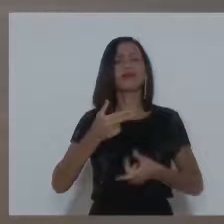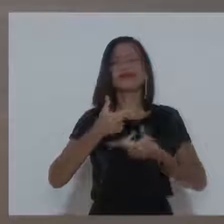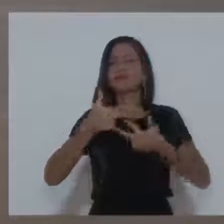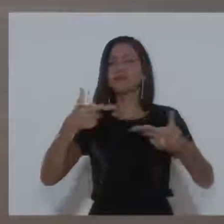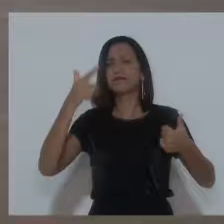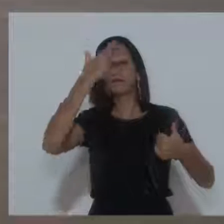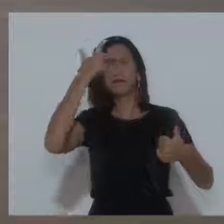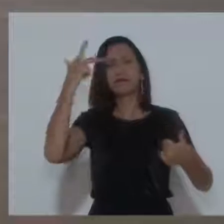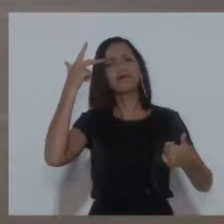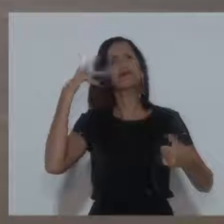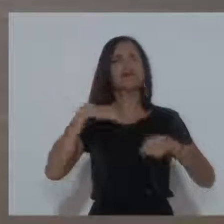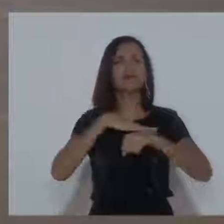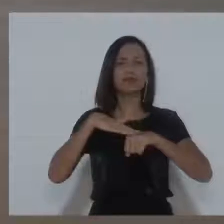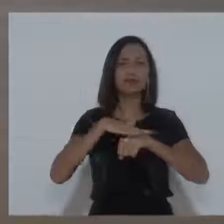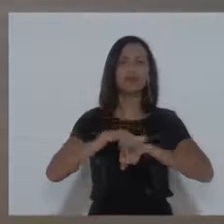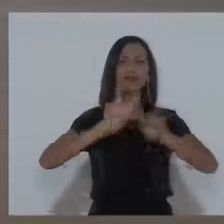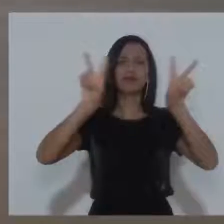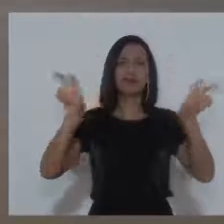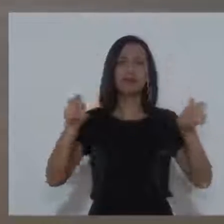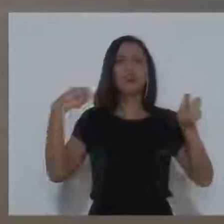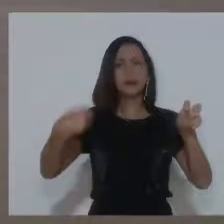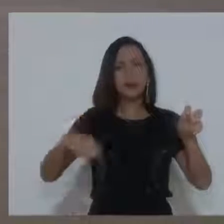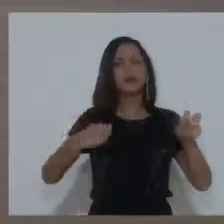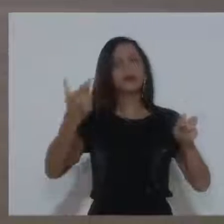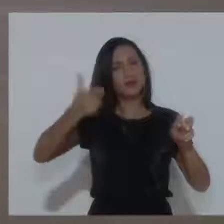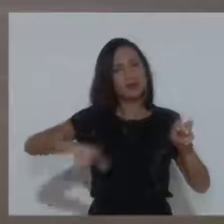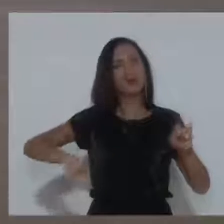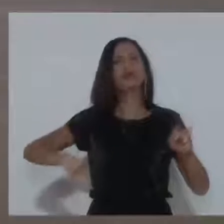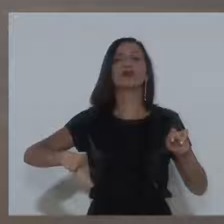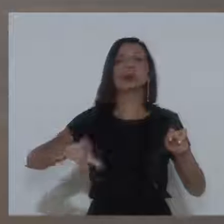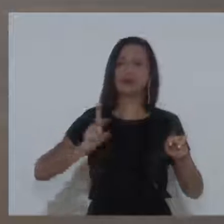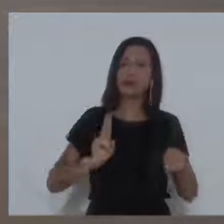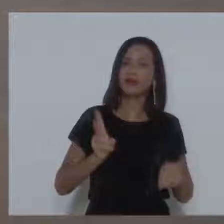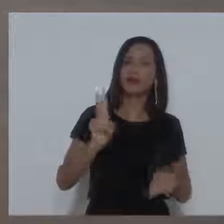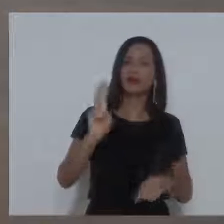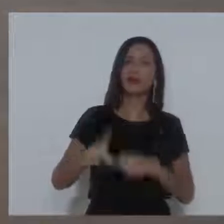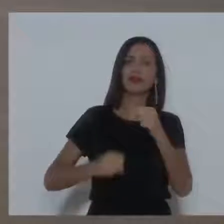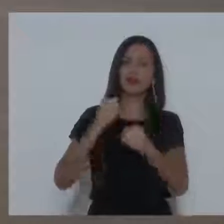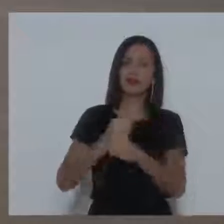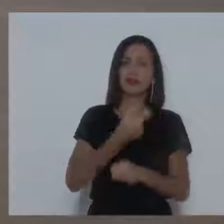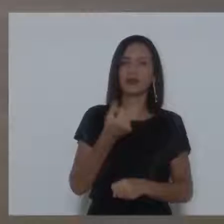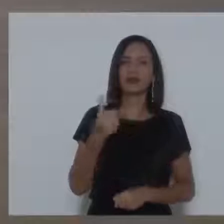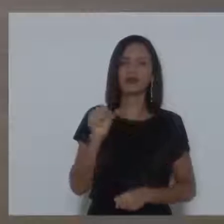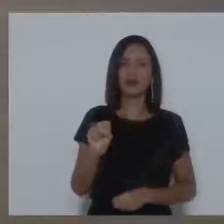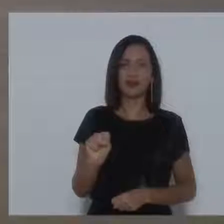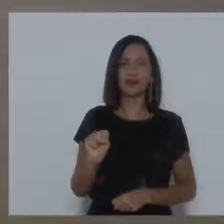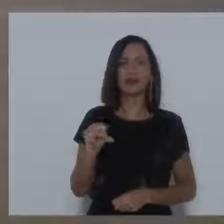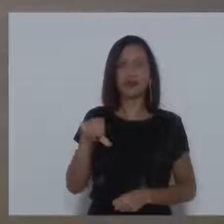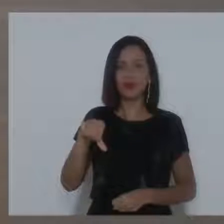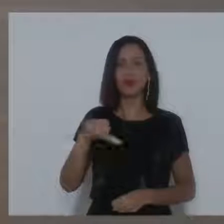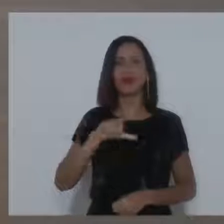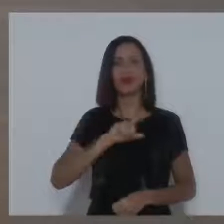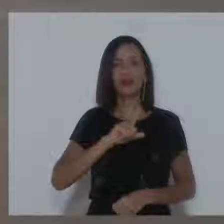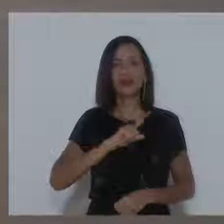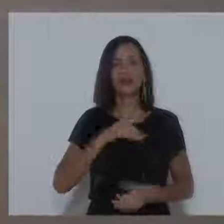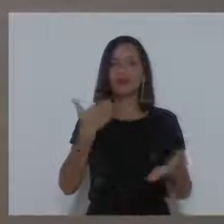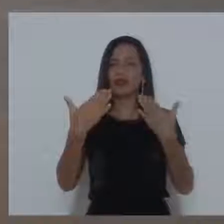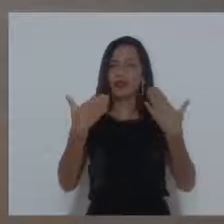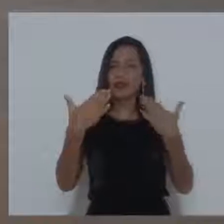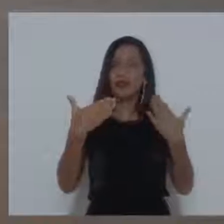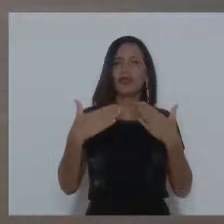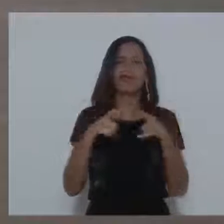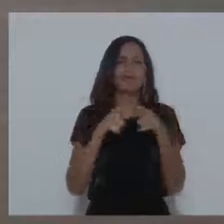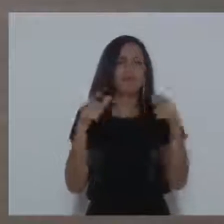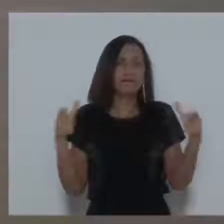é importante para o nosso município, teremos que votar esse ano. As conversas estão cada dia maior, né? Conversei com o